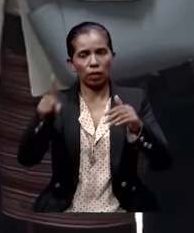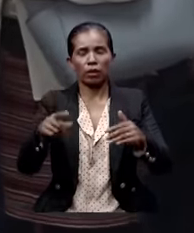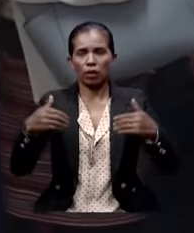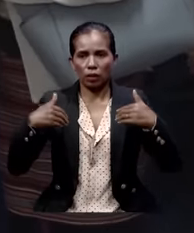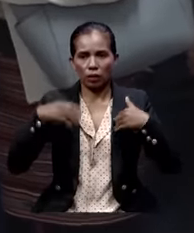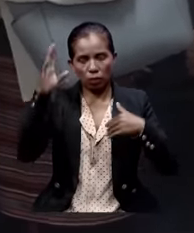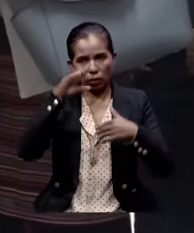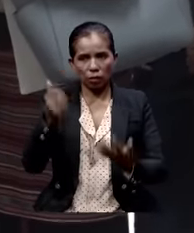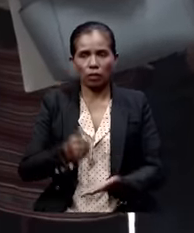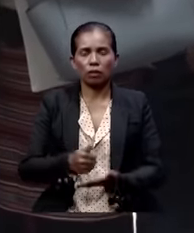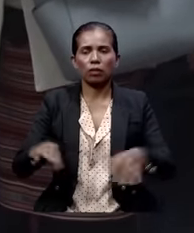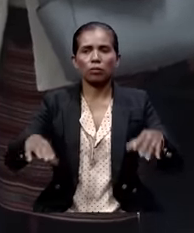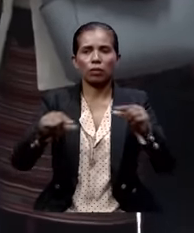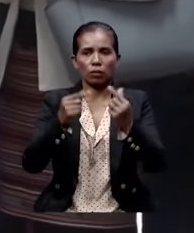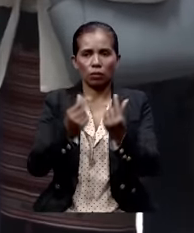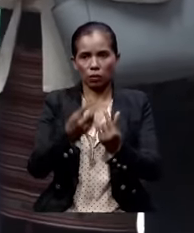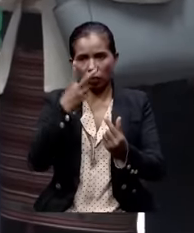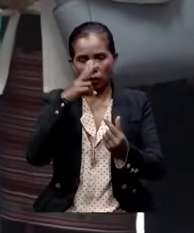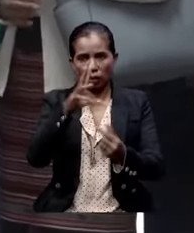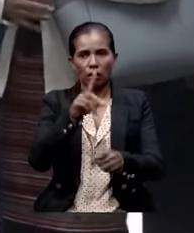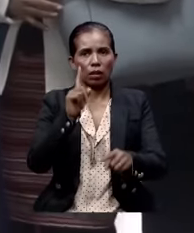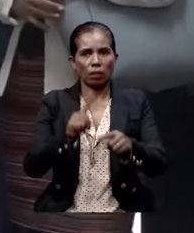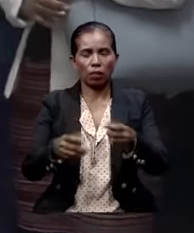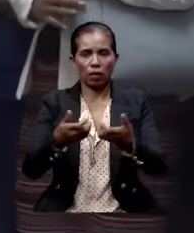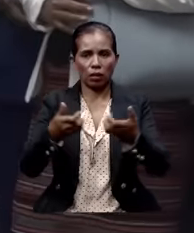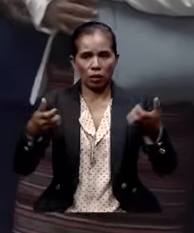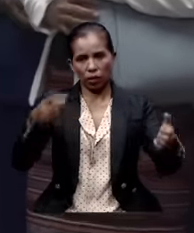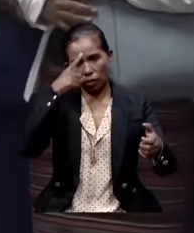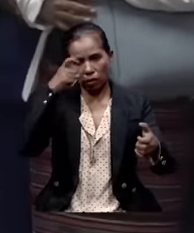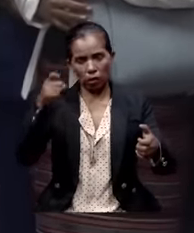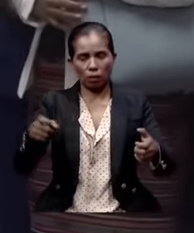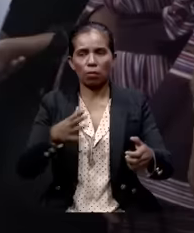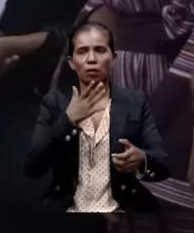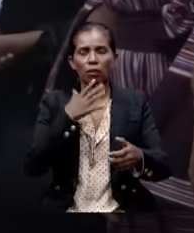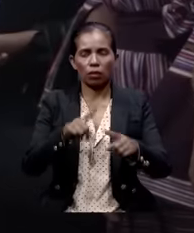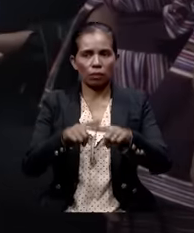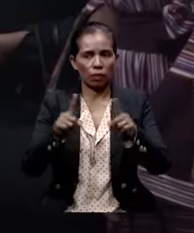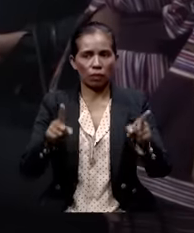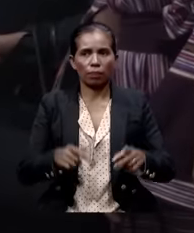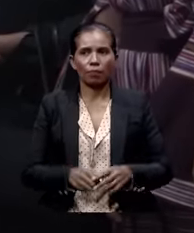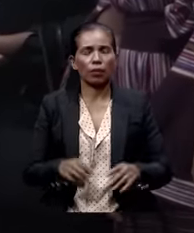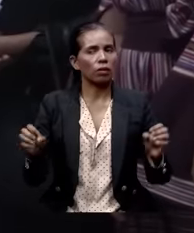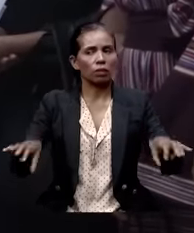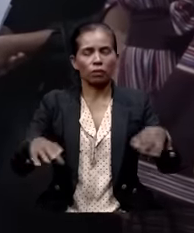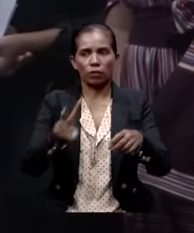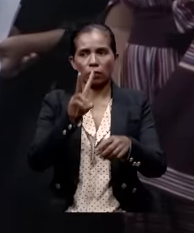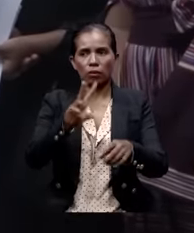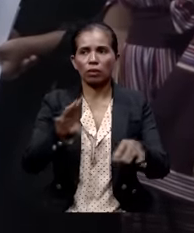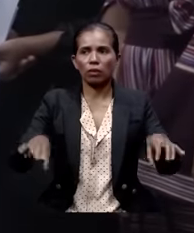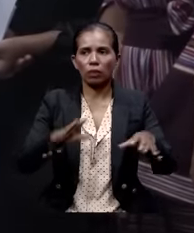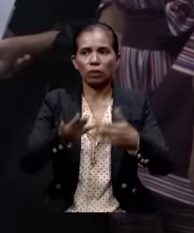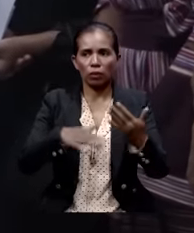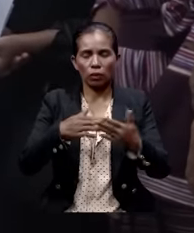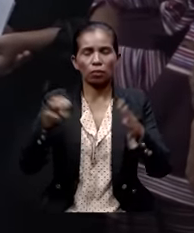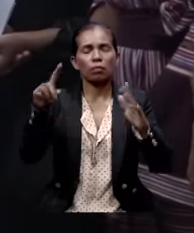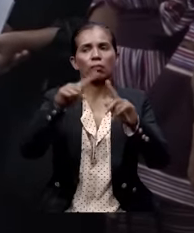buka tu serviço equipa hodi resolve la bele haketak malu tamba korla hanesan. Aos de serviço rua nema, serviço todo ne ba estado ita